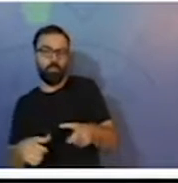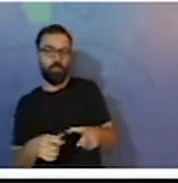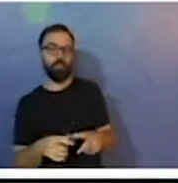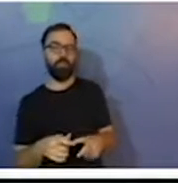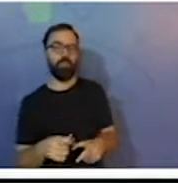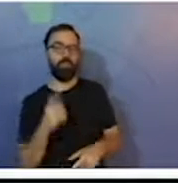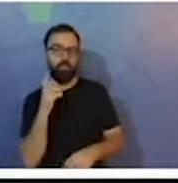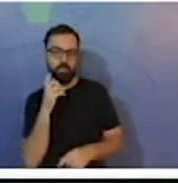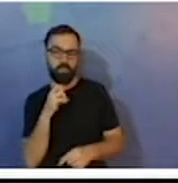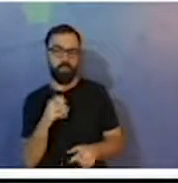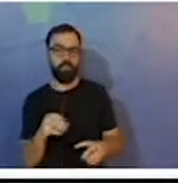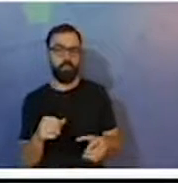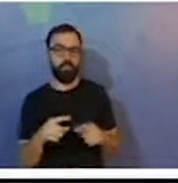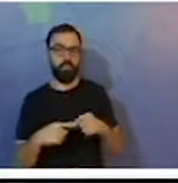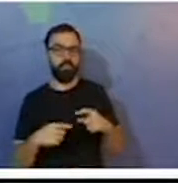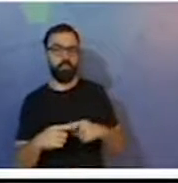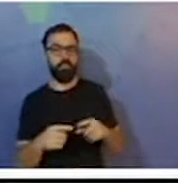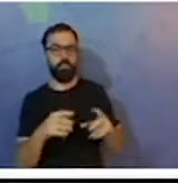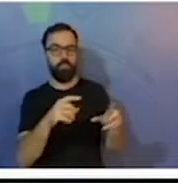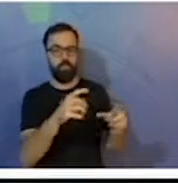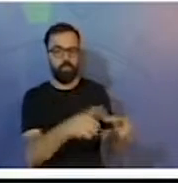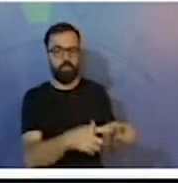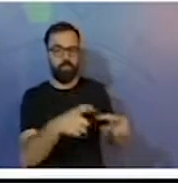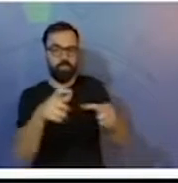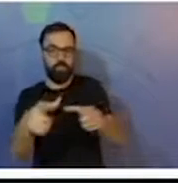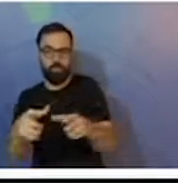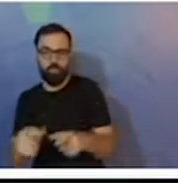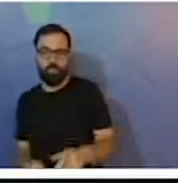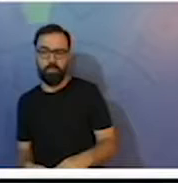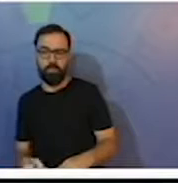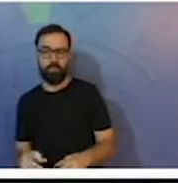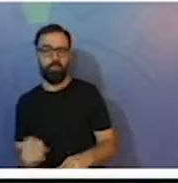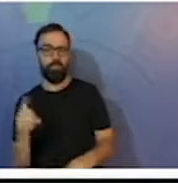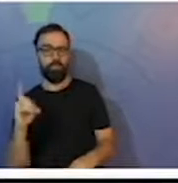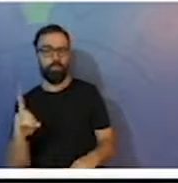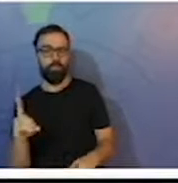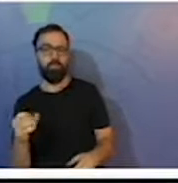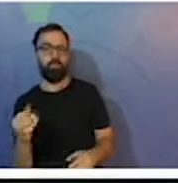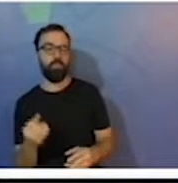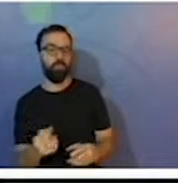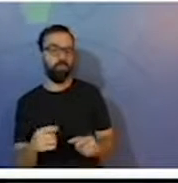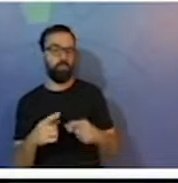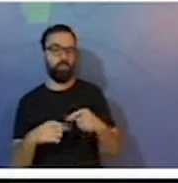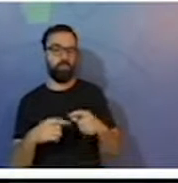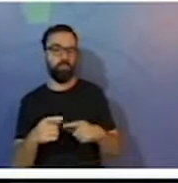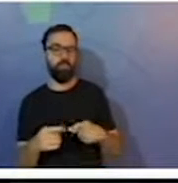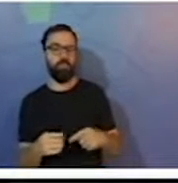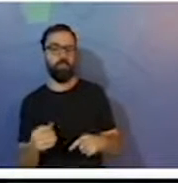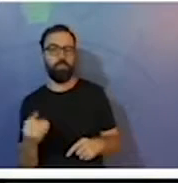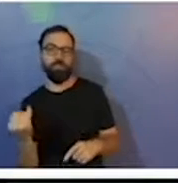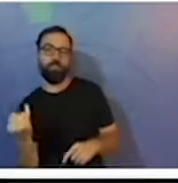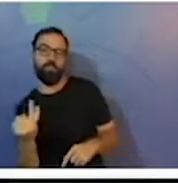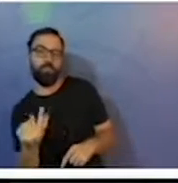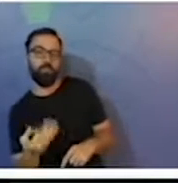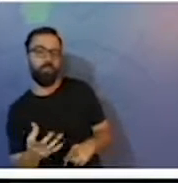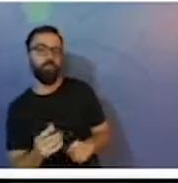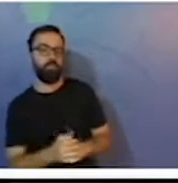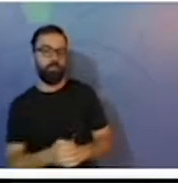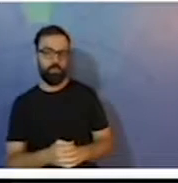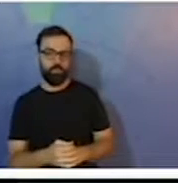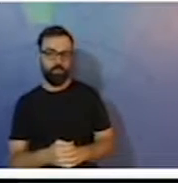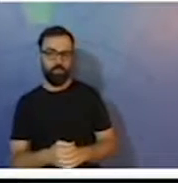que os materiais devem ser dispostos de a quantidade de materiais necessários à realização da